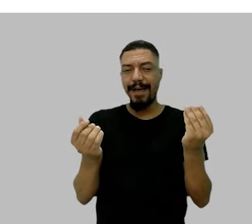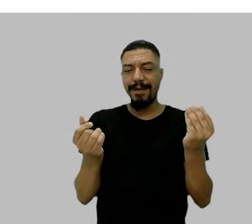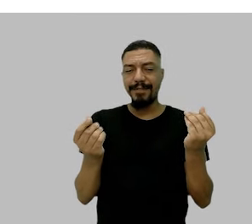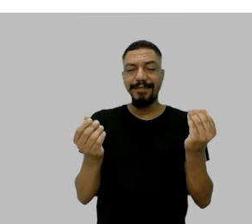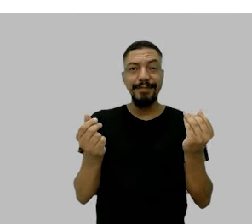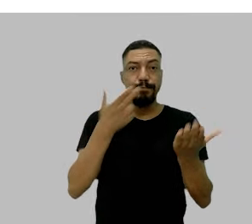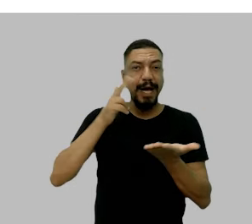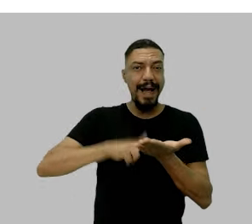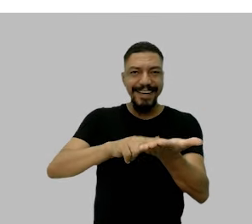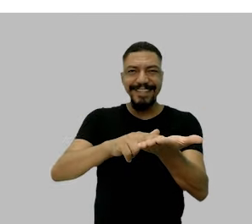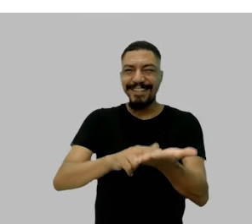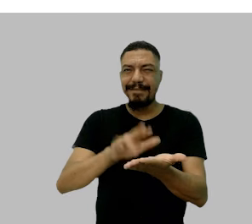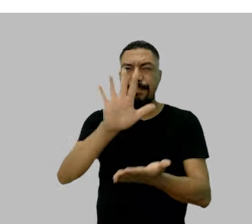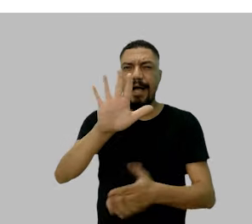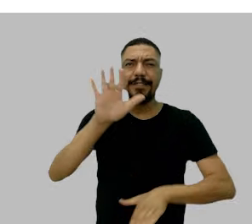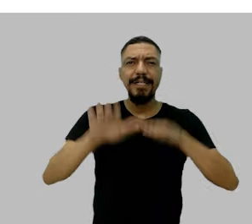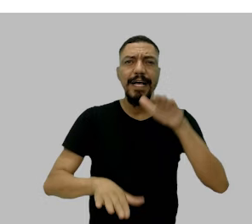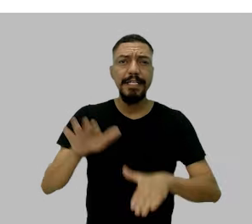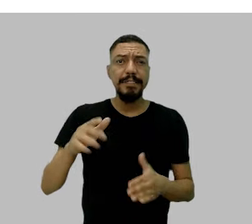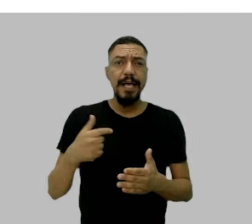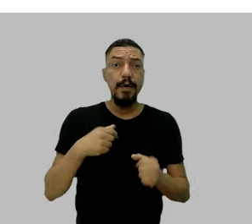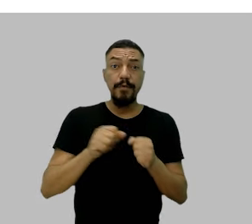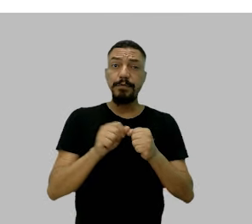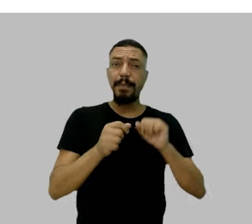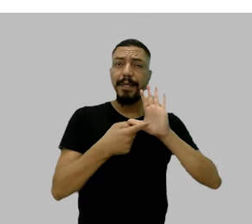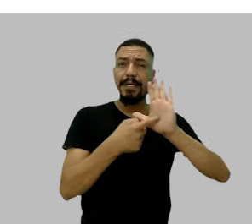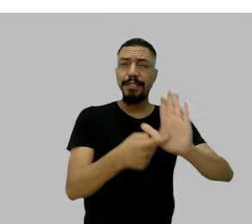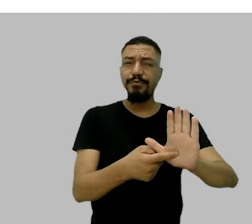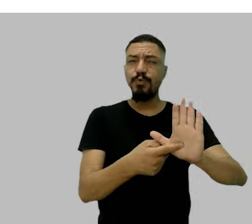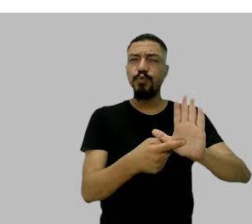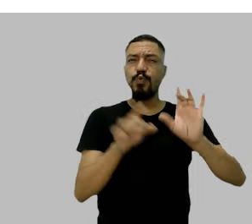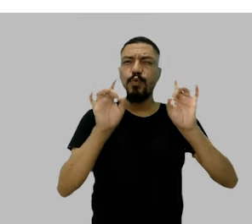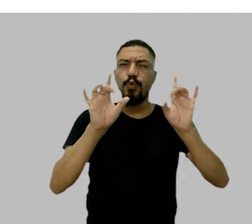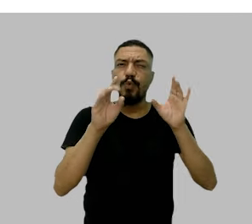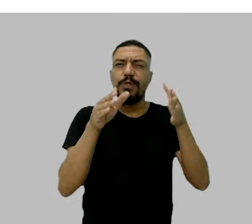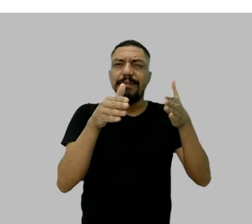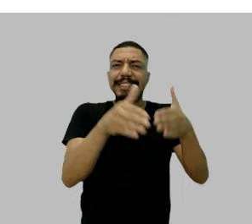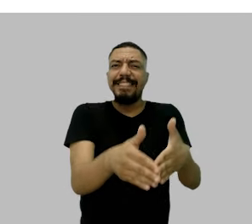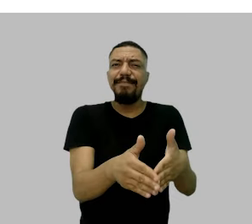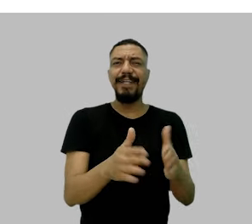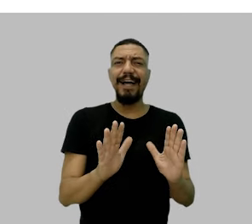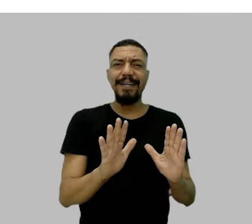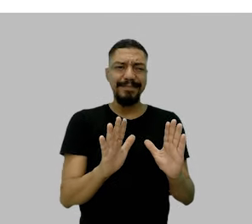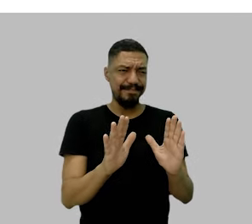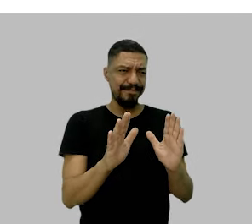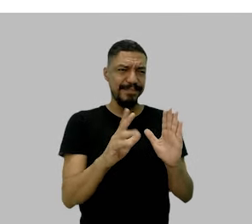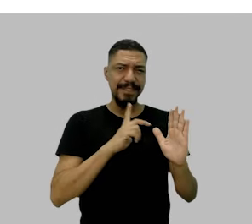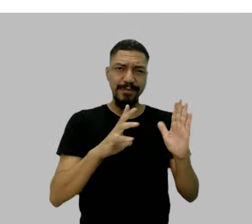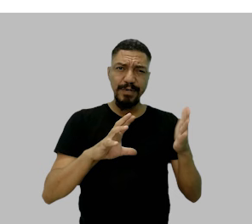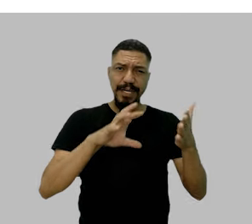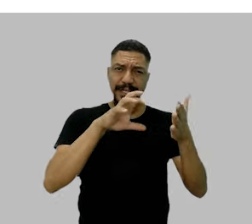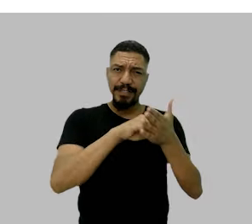carta, mas às vezes eu fiz uma apresentação muito específica e eu vou ter um registro muito específico, sei